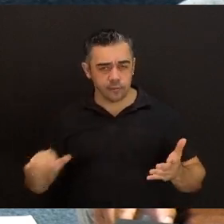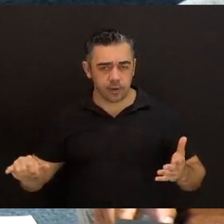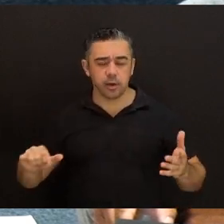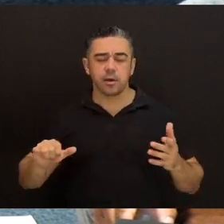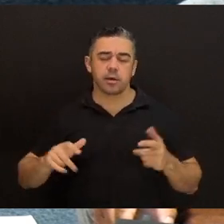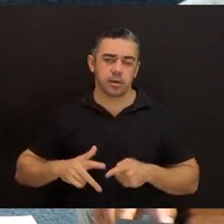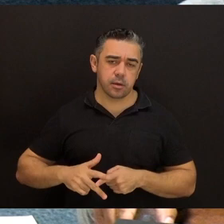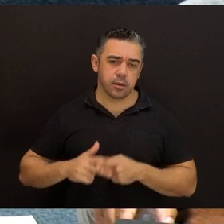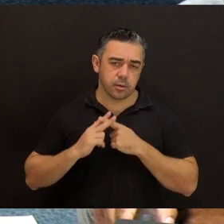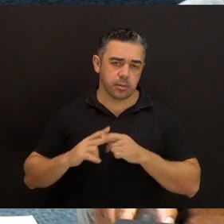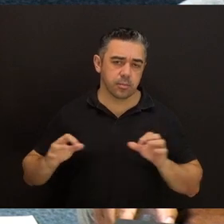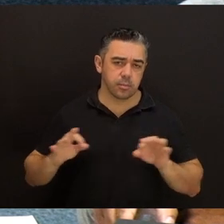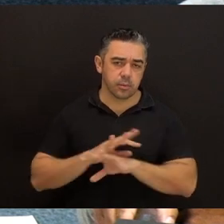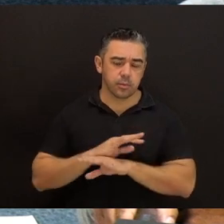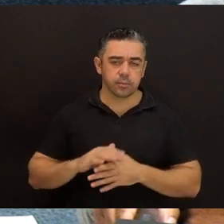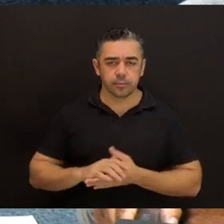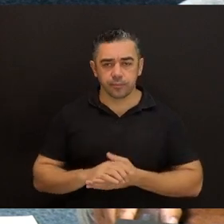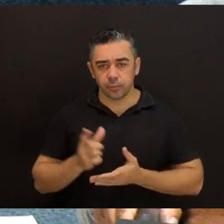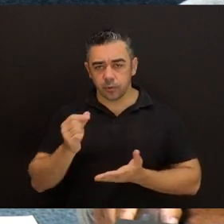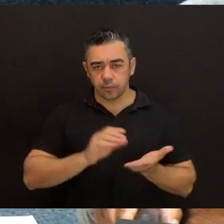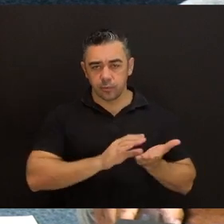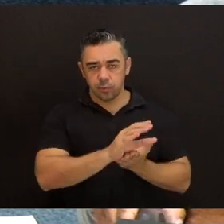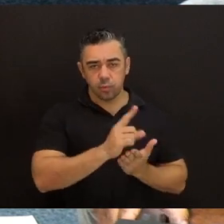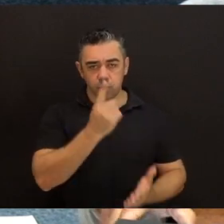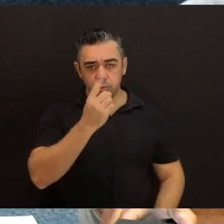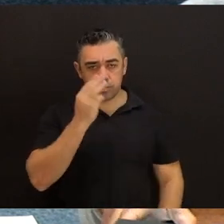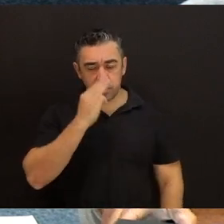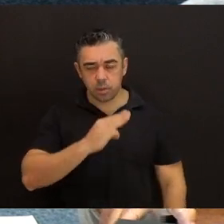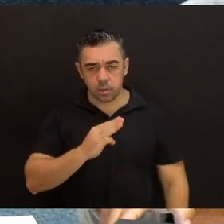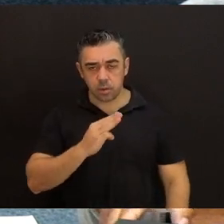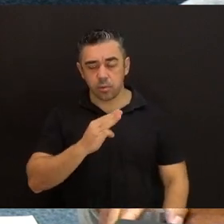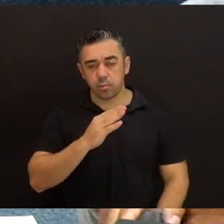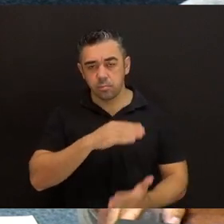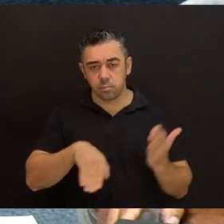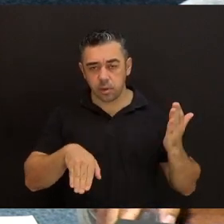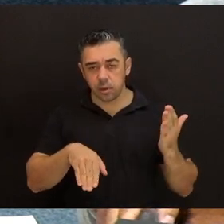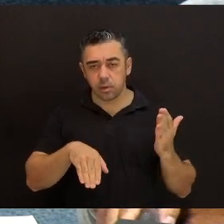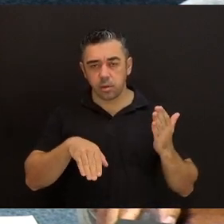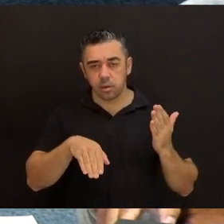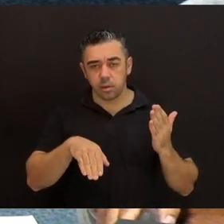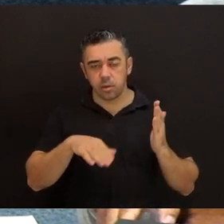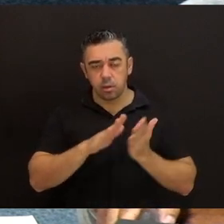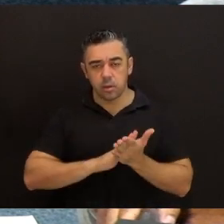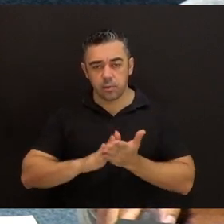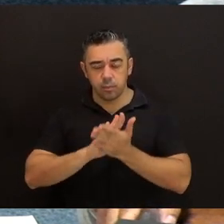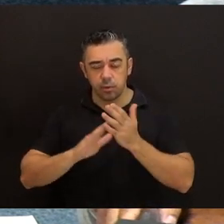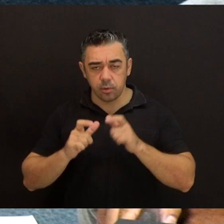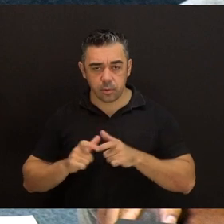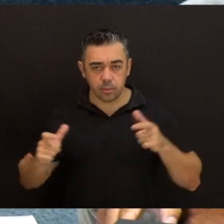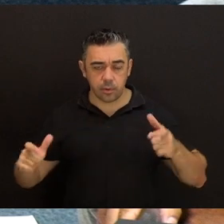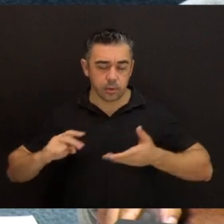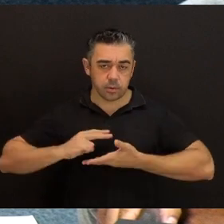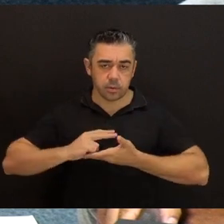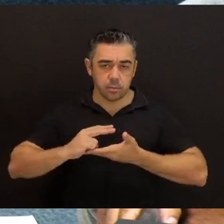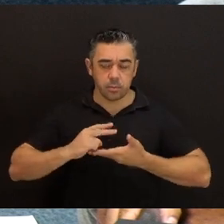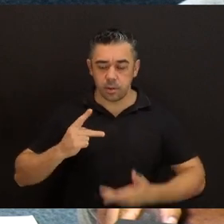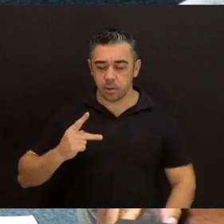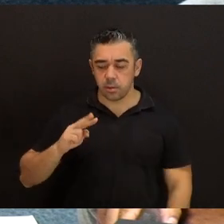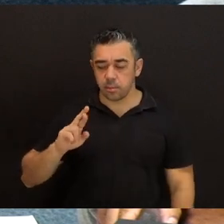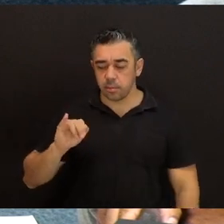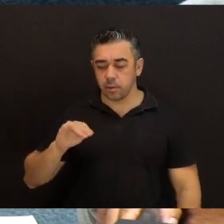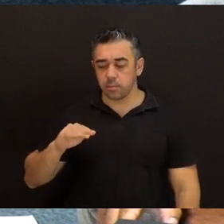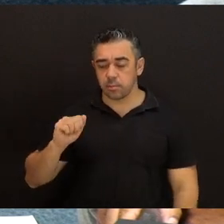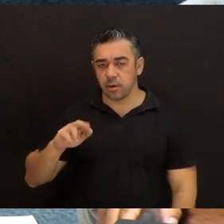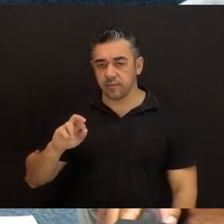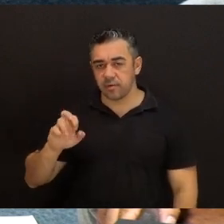gestão também tem um investimento de um milhão e meio para ampliação e reforma do cemei Primavera do qual nós havíamos solicitado